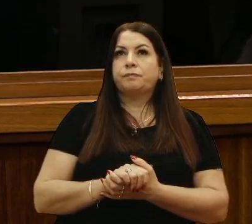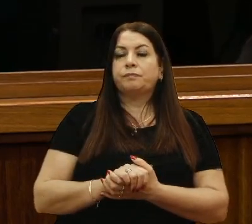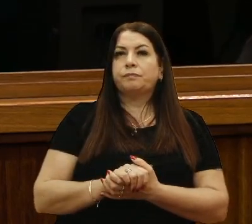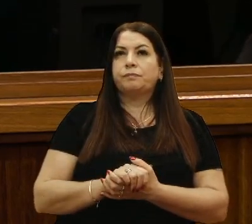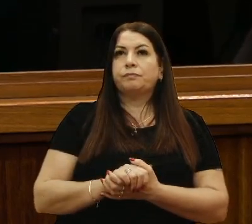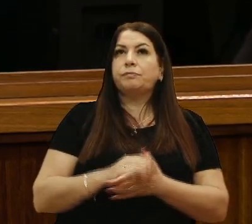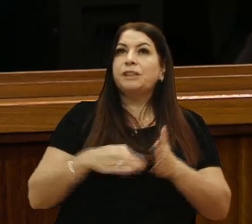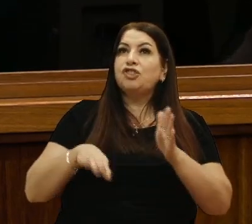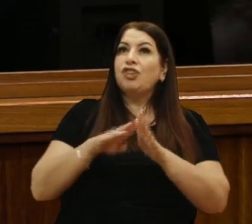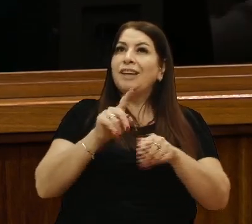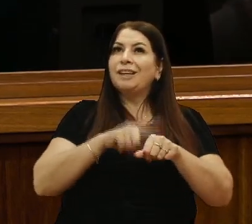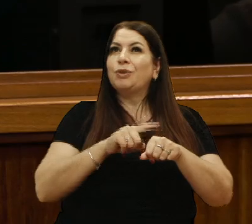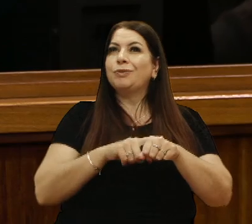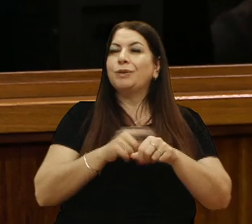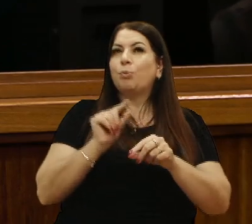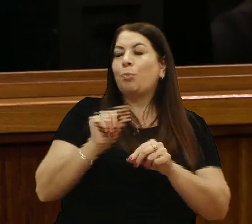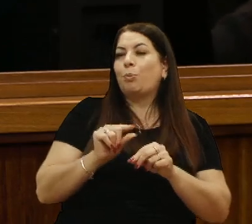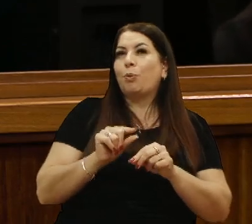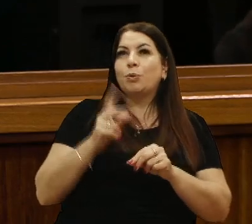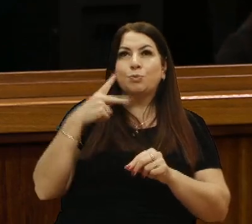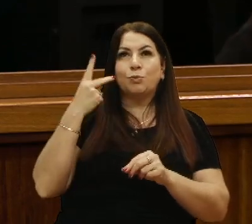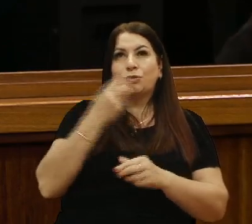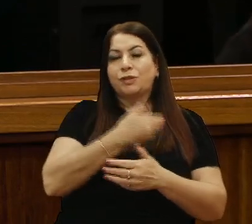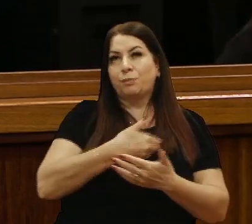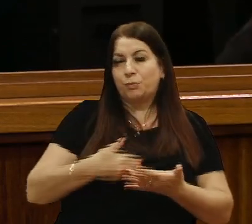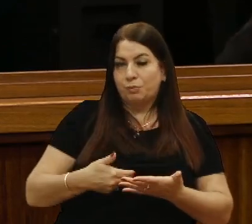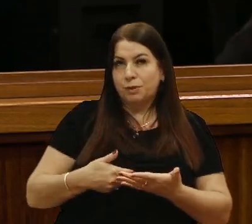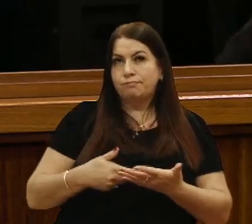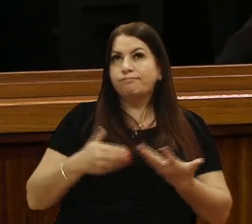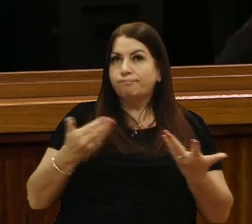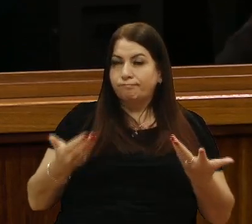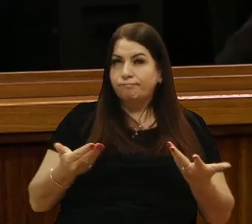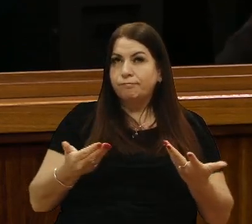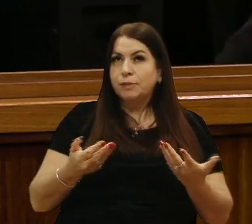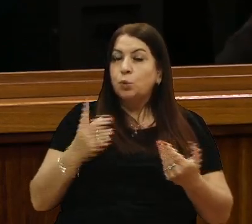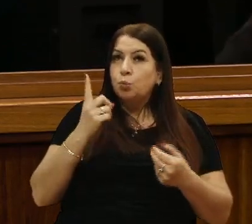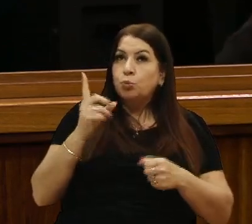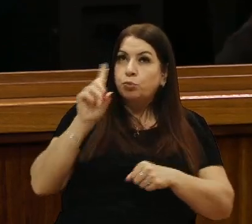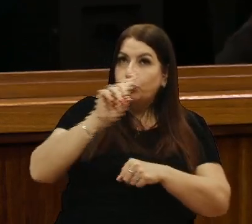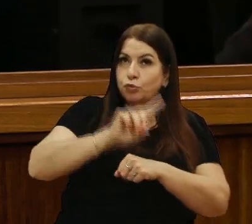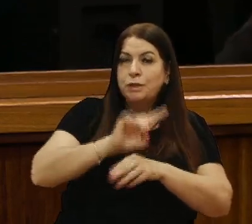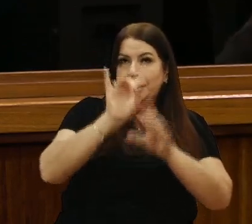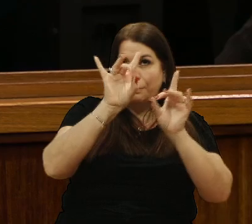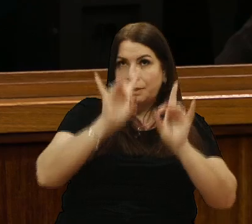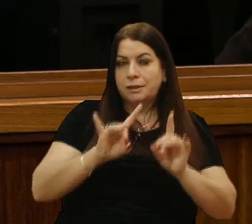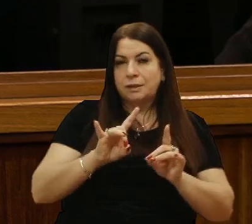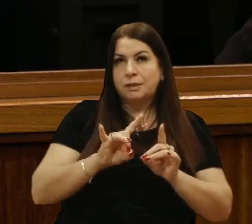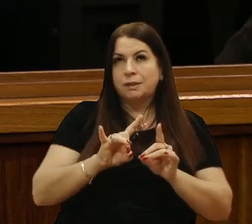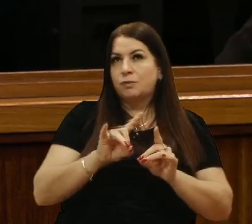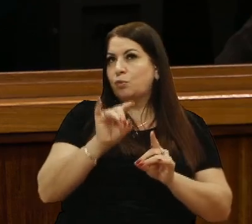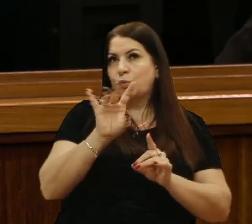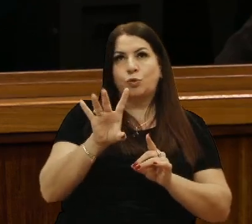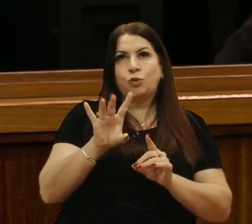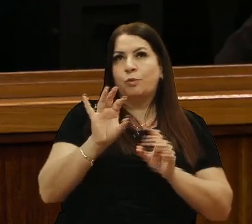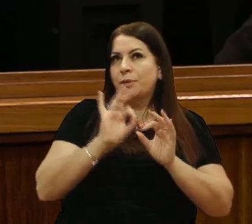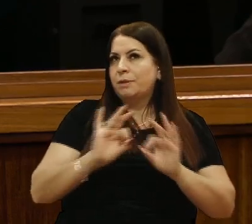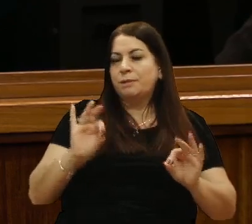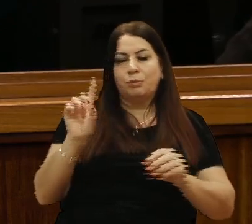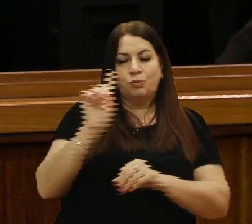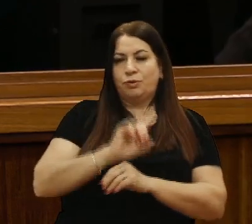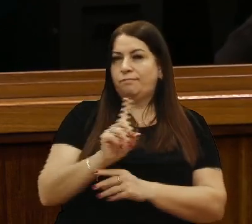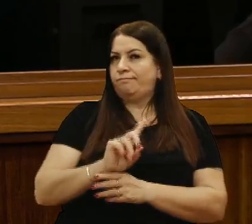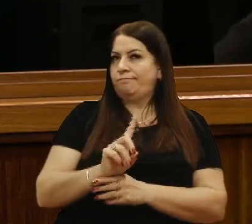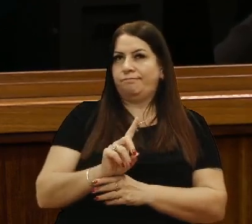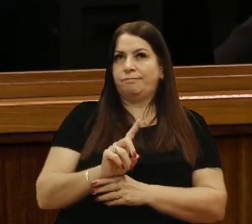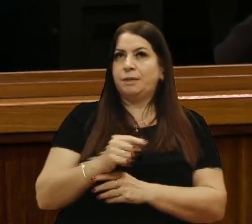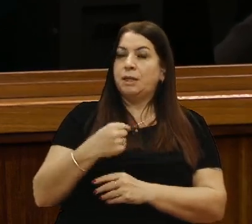chega na hora a gente tem poucas políticas públicas. Então, um dia especial, ele não é uma simples data. Eu